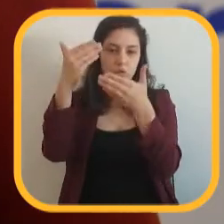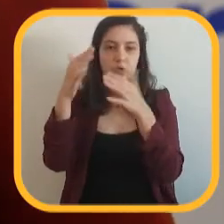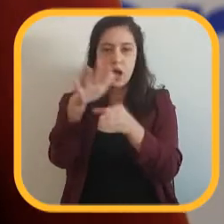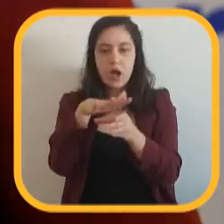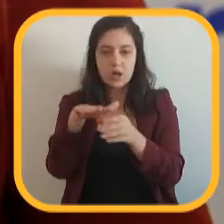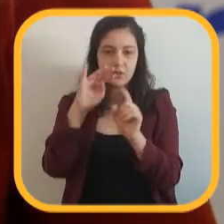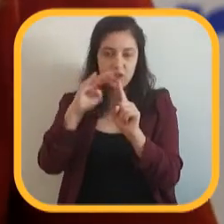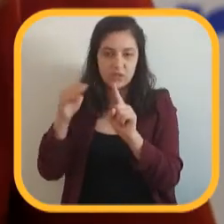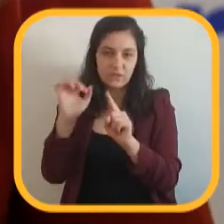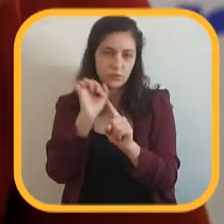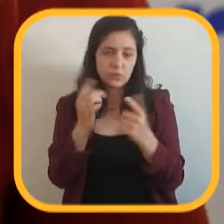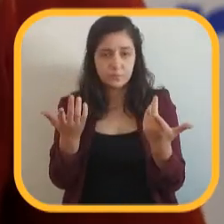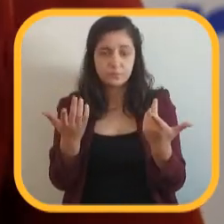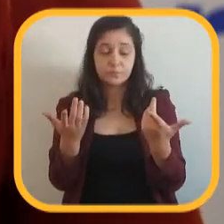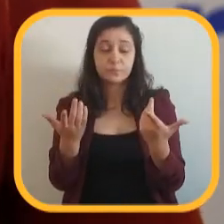áreas científicas.